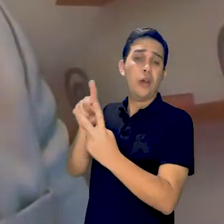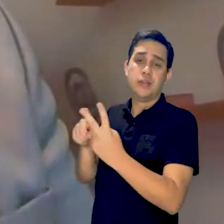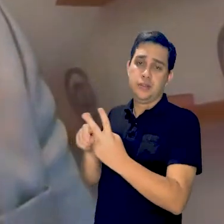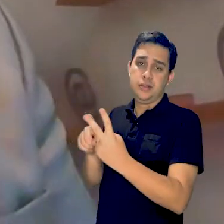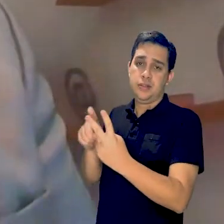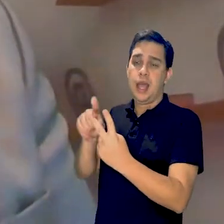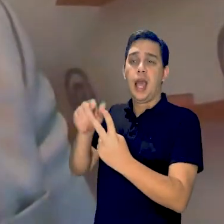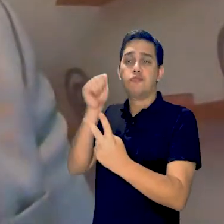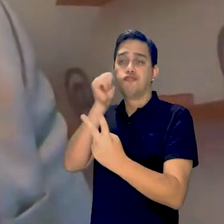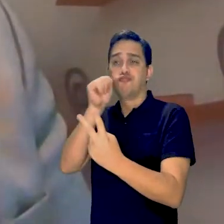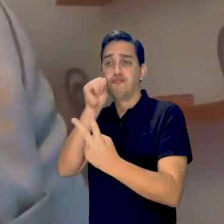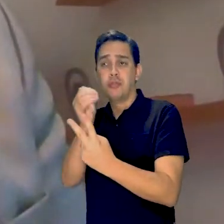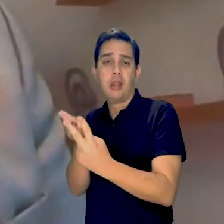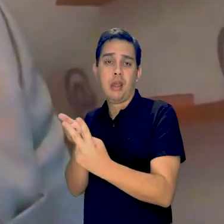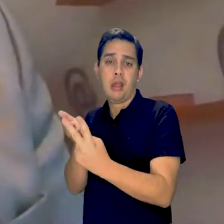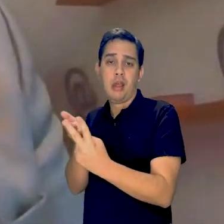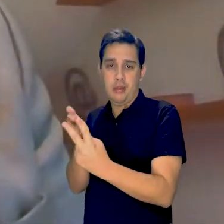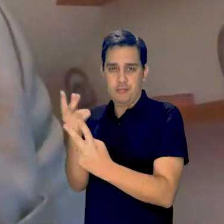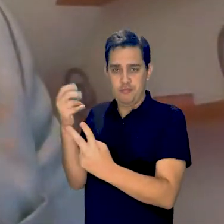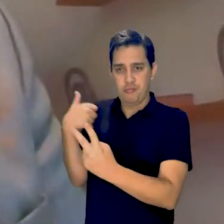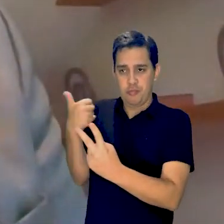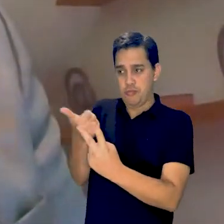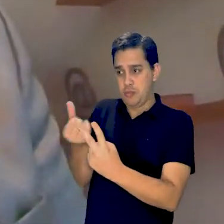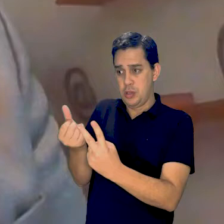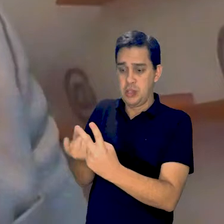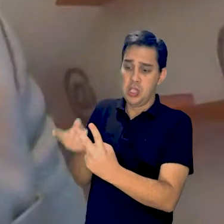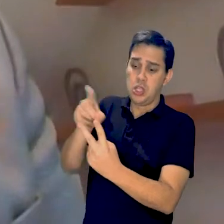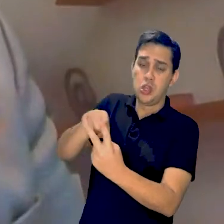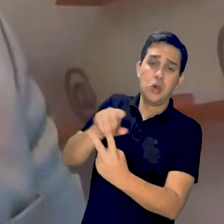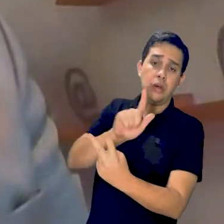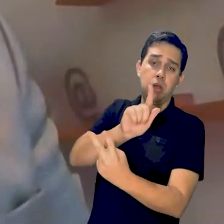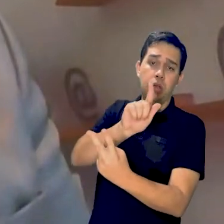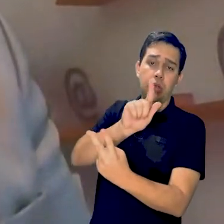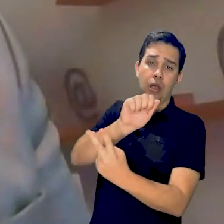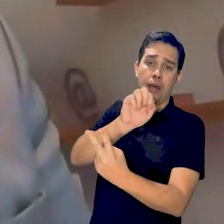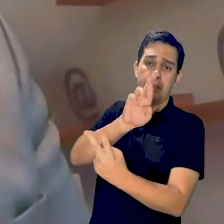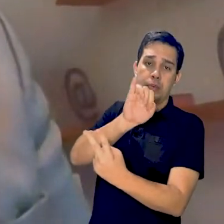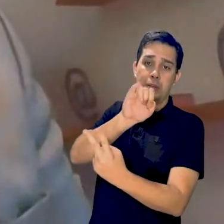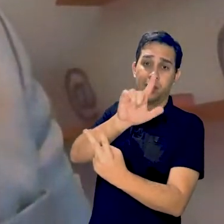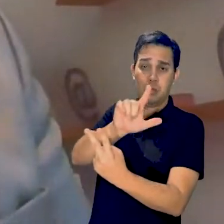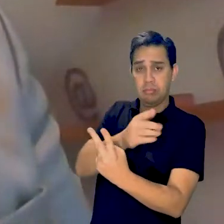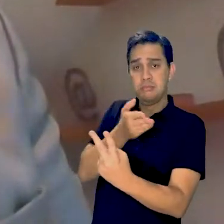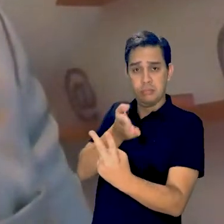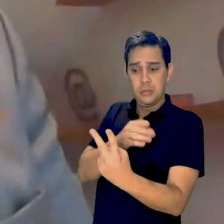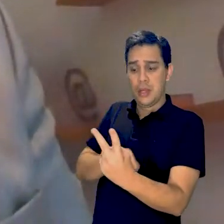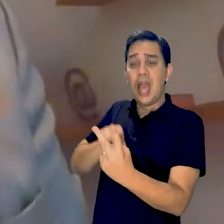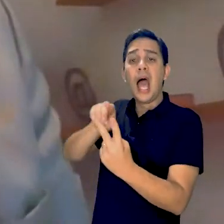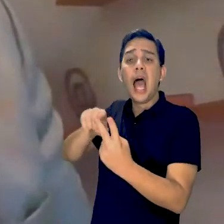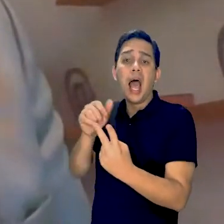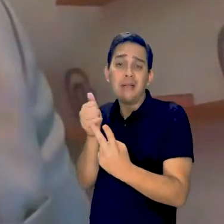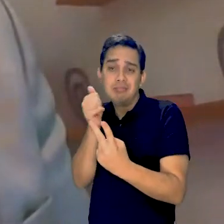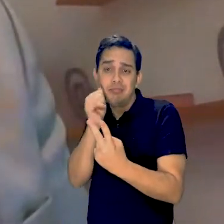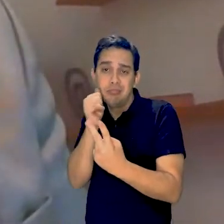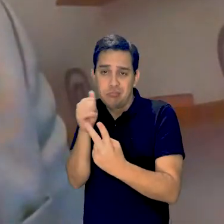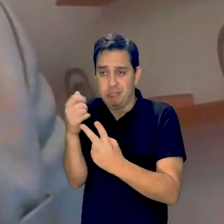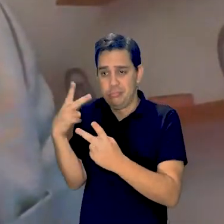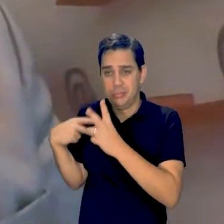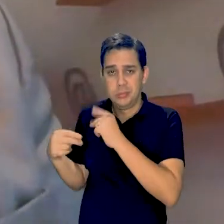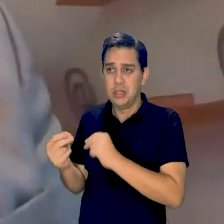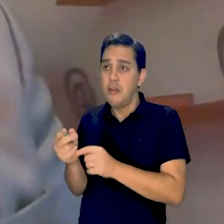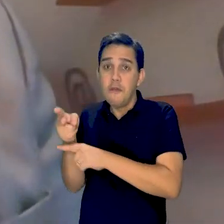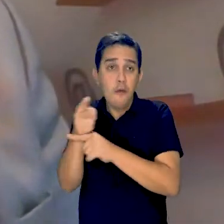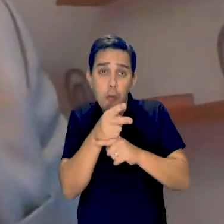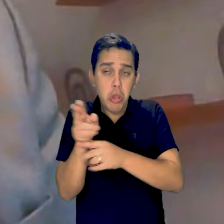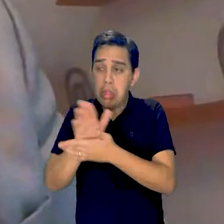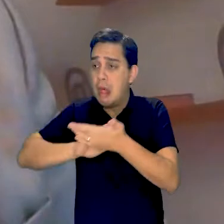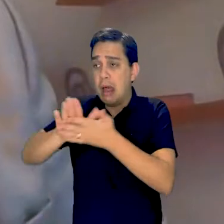menina. Como a menina não filmou, não fotografou, não registrou a cena, recai sobre a pessoa do Gabriel